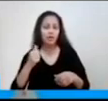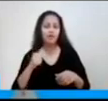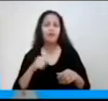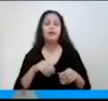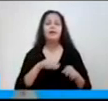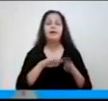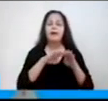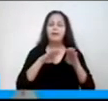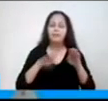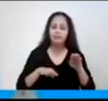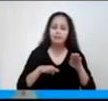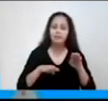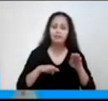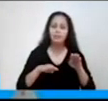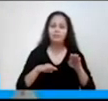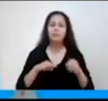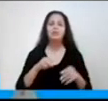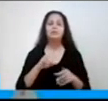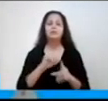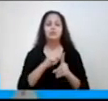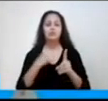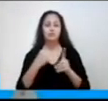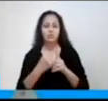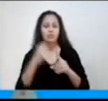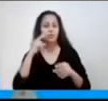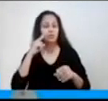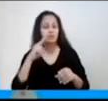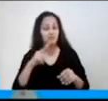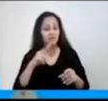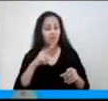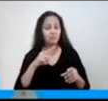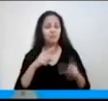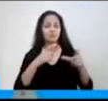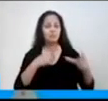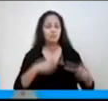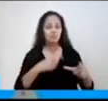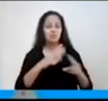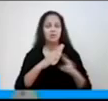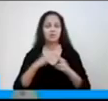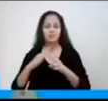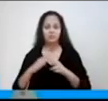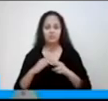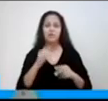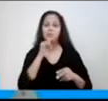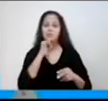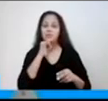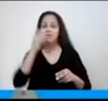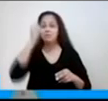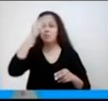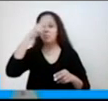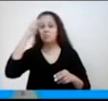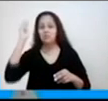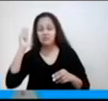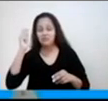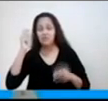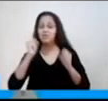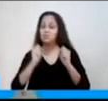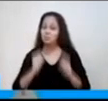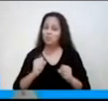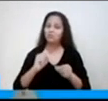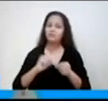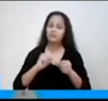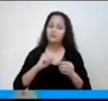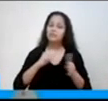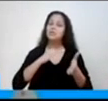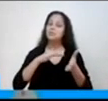da desigualdade social que a gente vê no espaço urbano? Por exemplo, o que o prefeito poderia fazer? O que